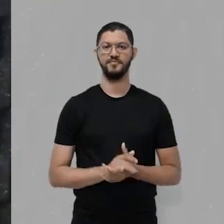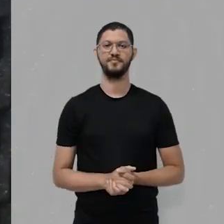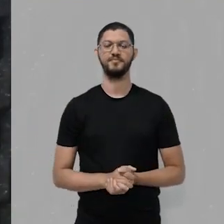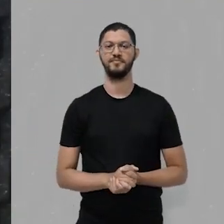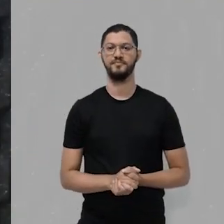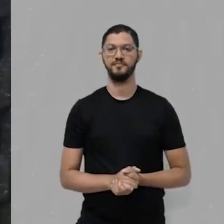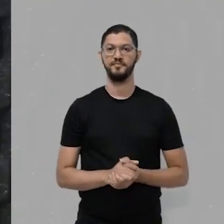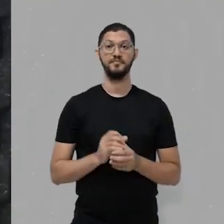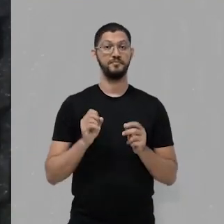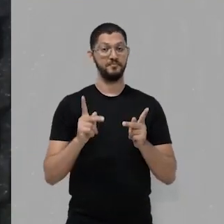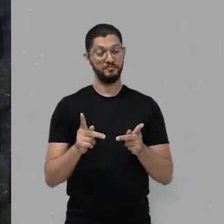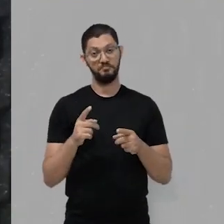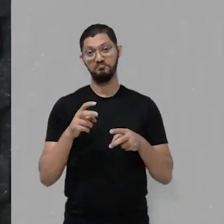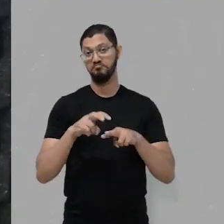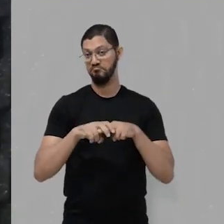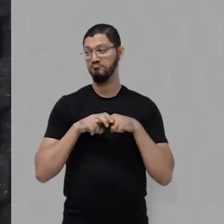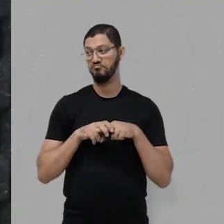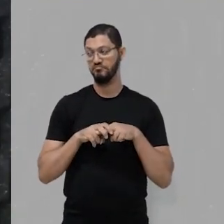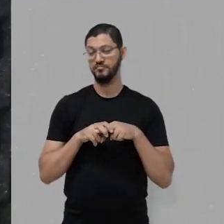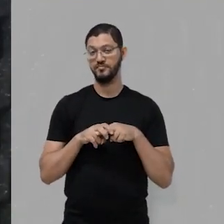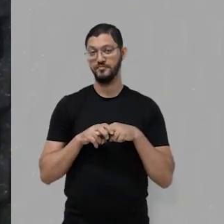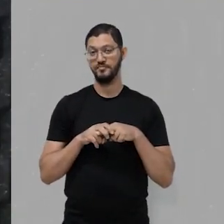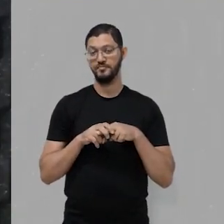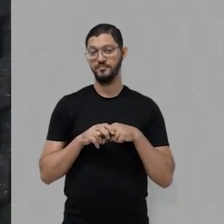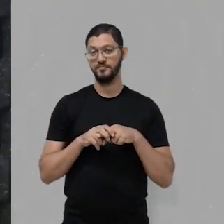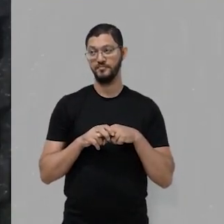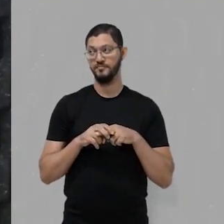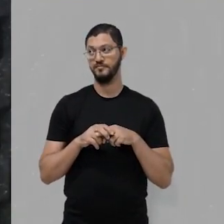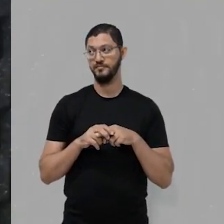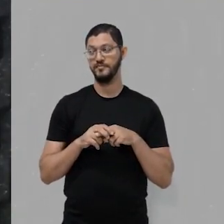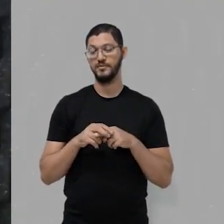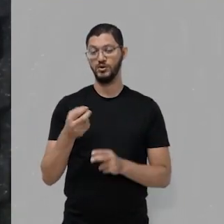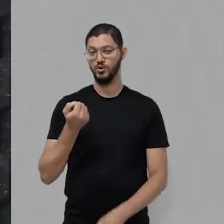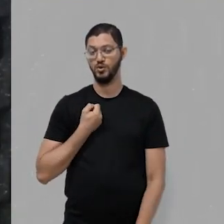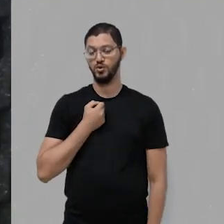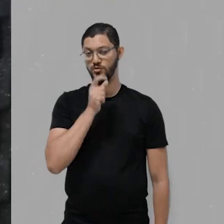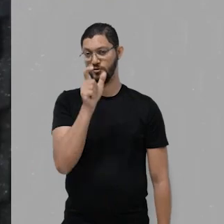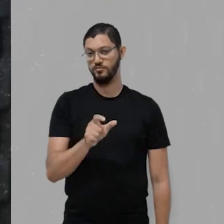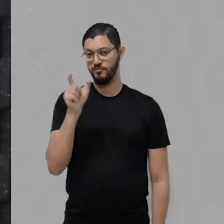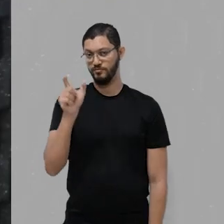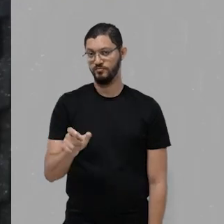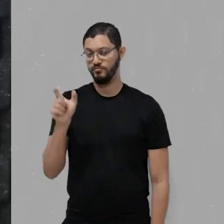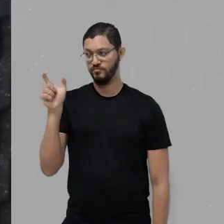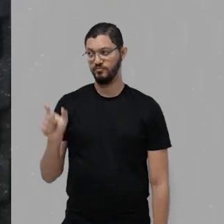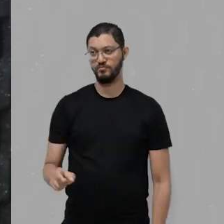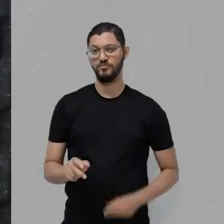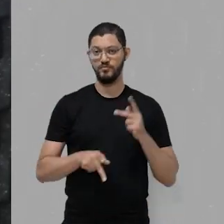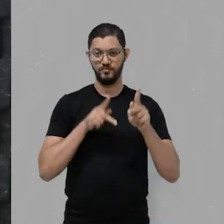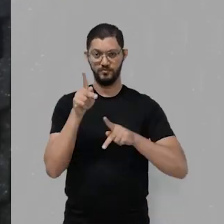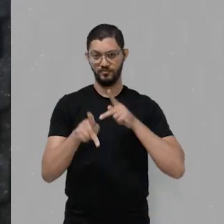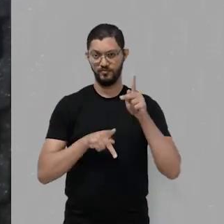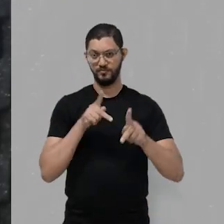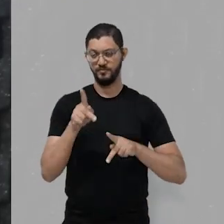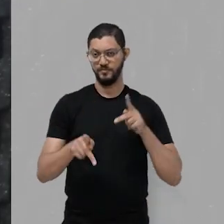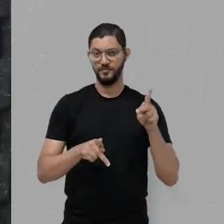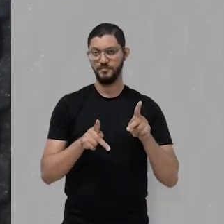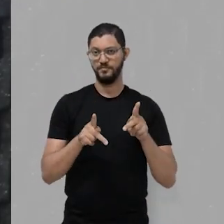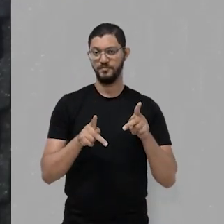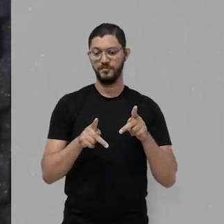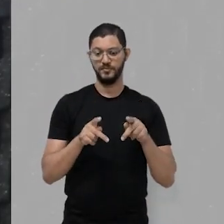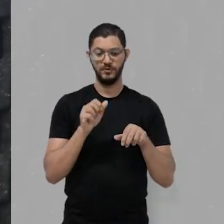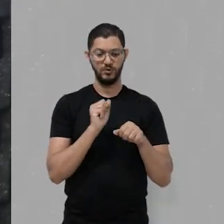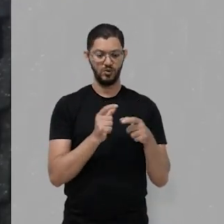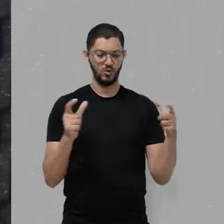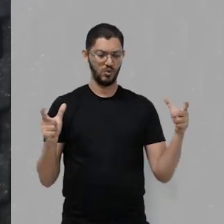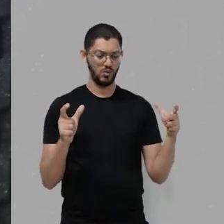geométrica. Ok? Por isso que quando esse número de indivíduos, né, da população está numa maior